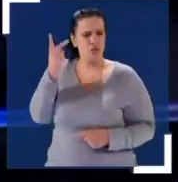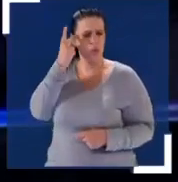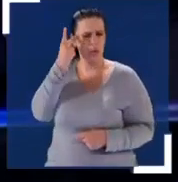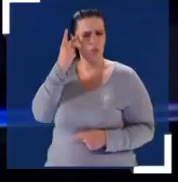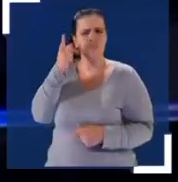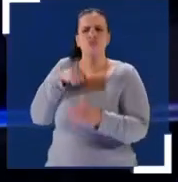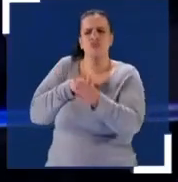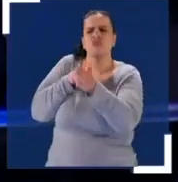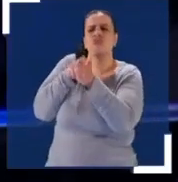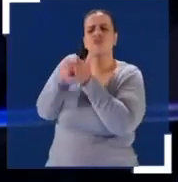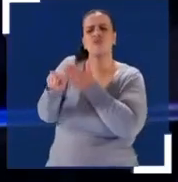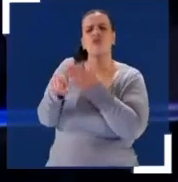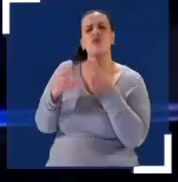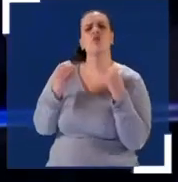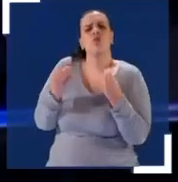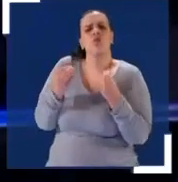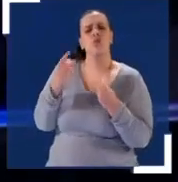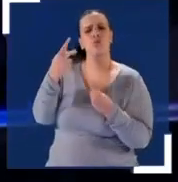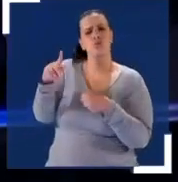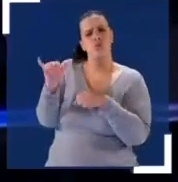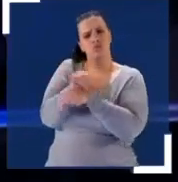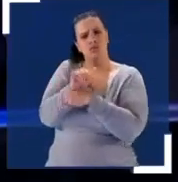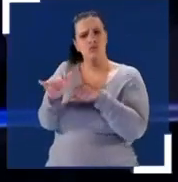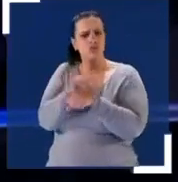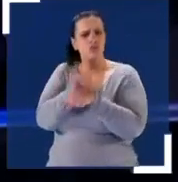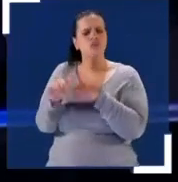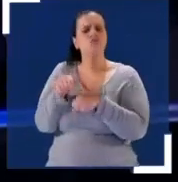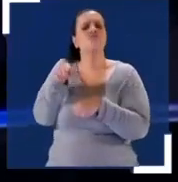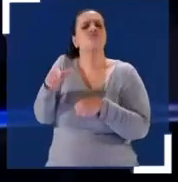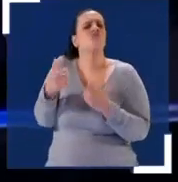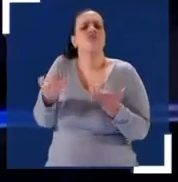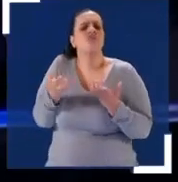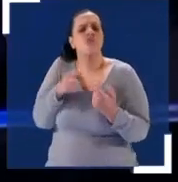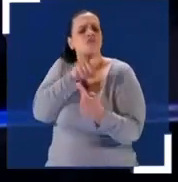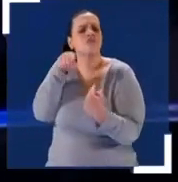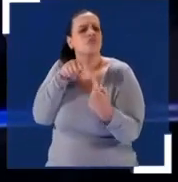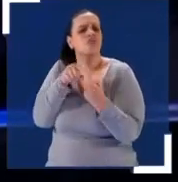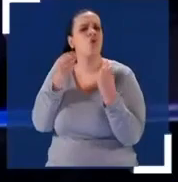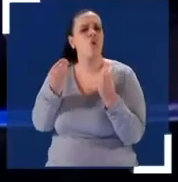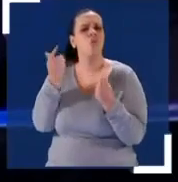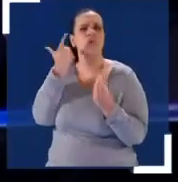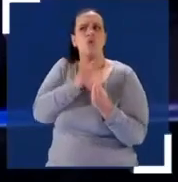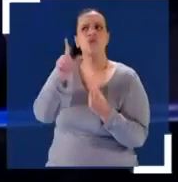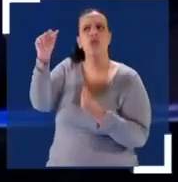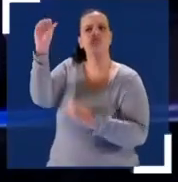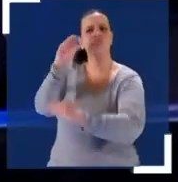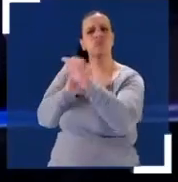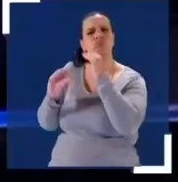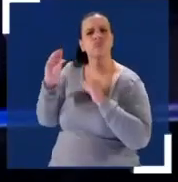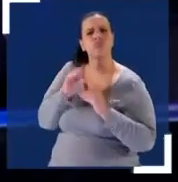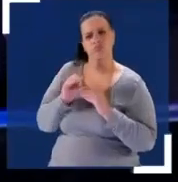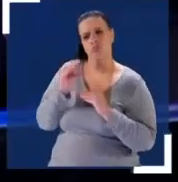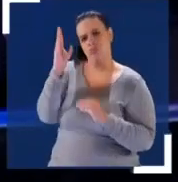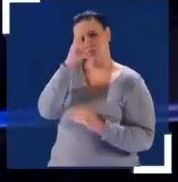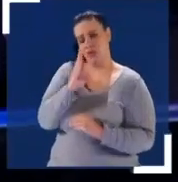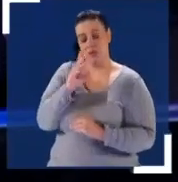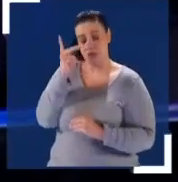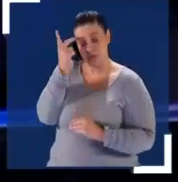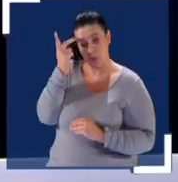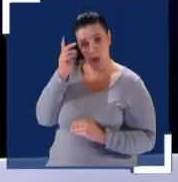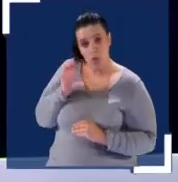pergunto ao senhor quais são as suas estratégias, o que, que o senhor pretende fazer para atrair melhorias para a economia